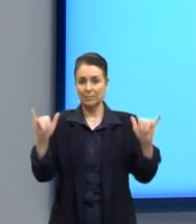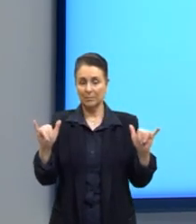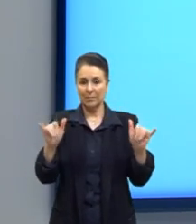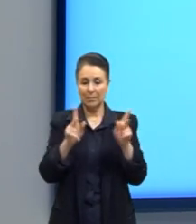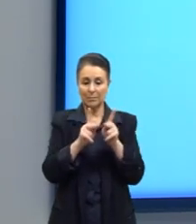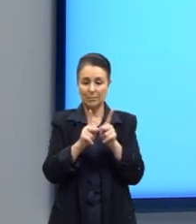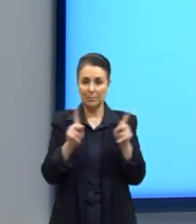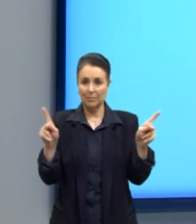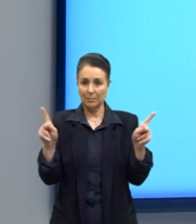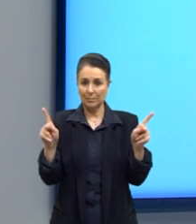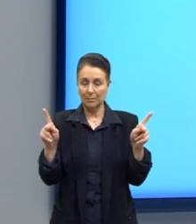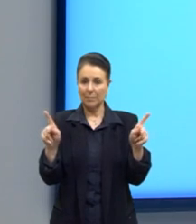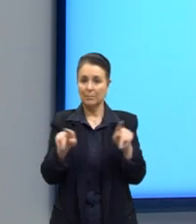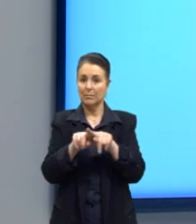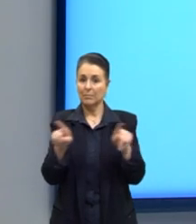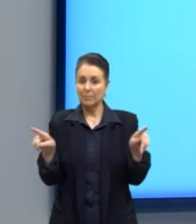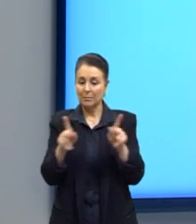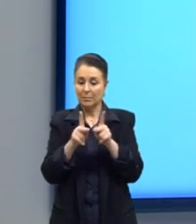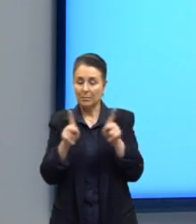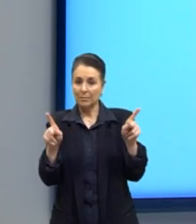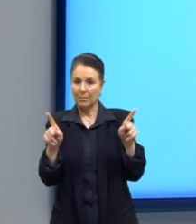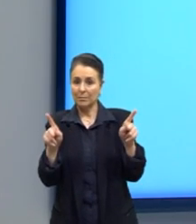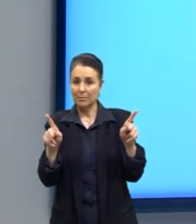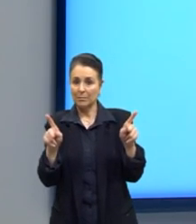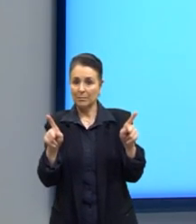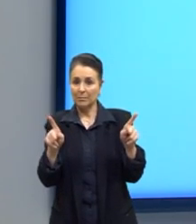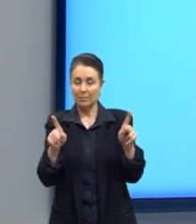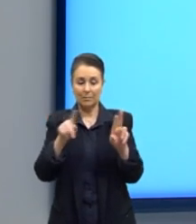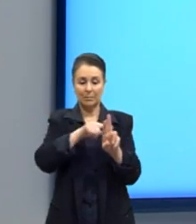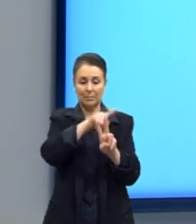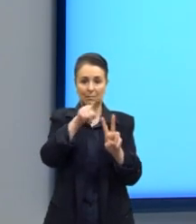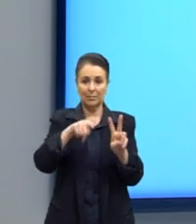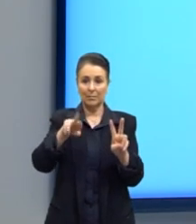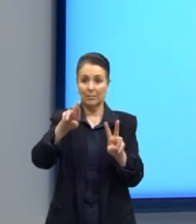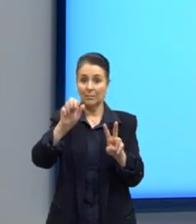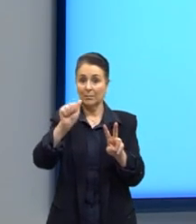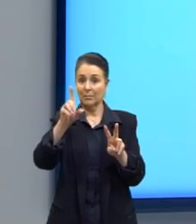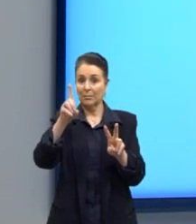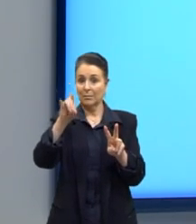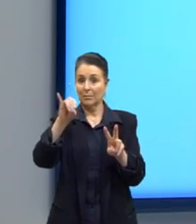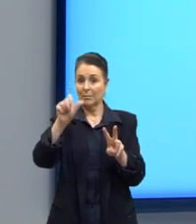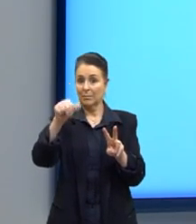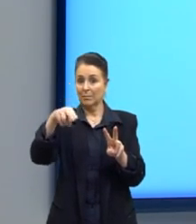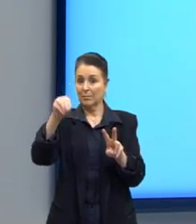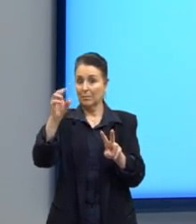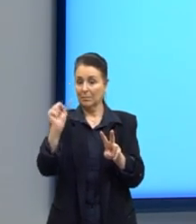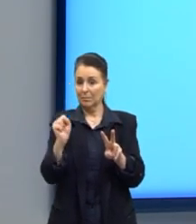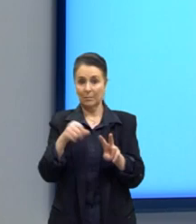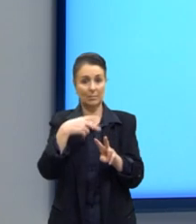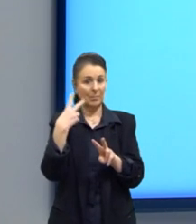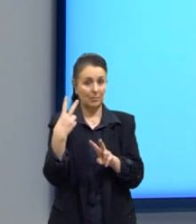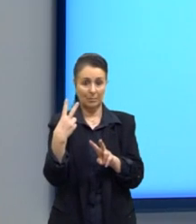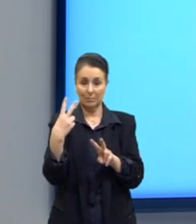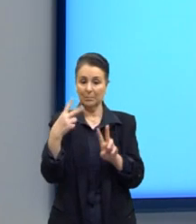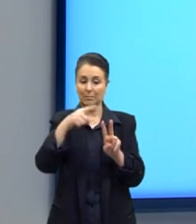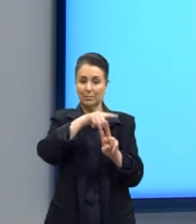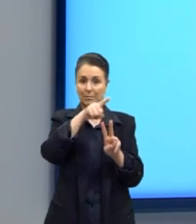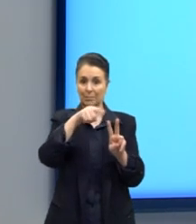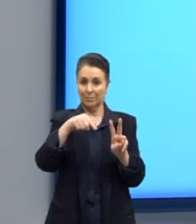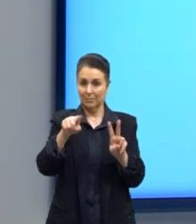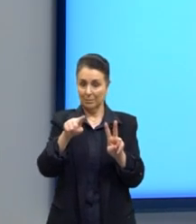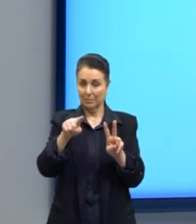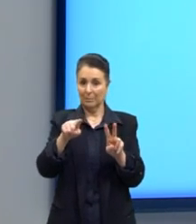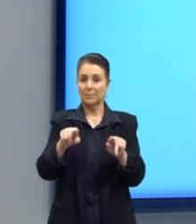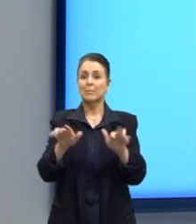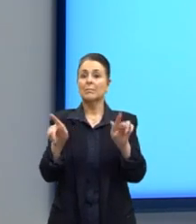periódica mas agora o seu período é de Pi radianos né e não dois filhos e por fim também